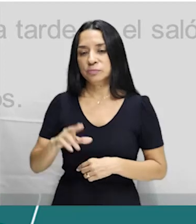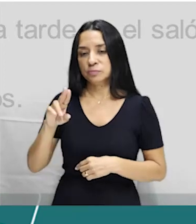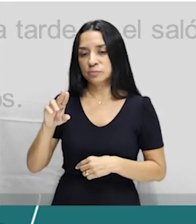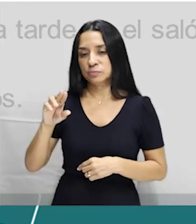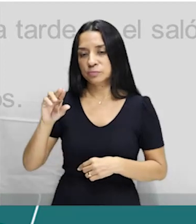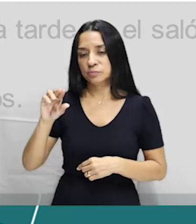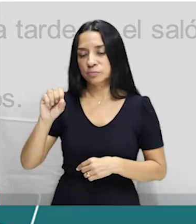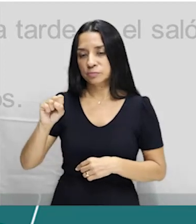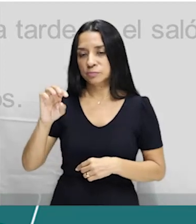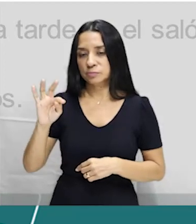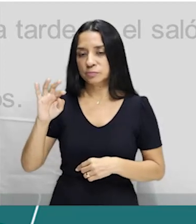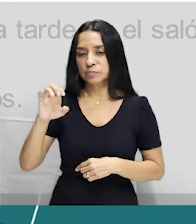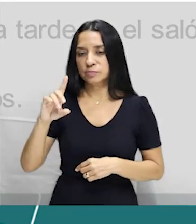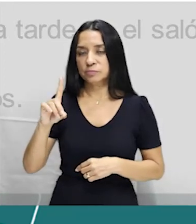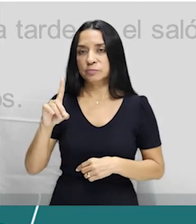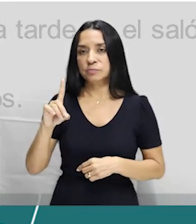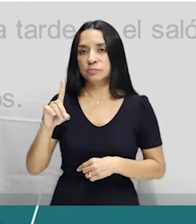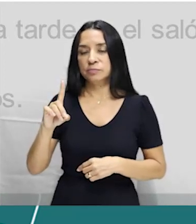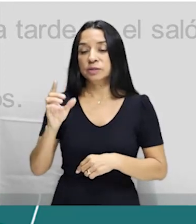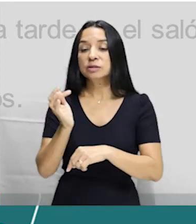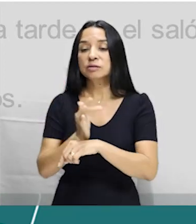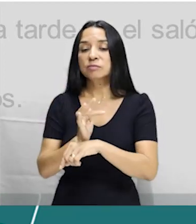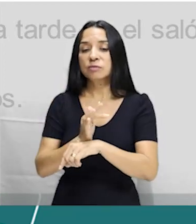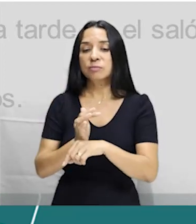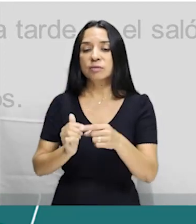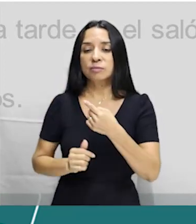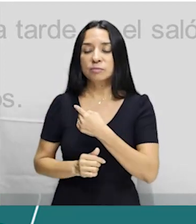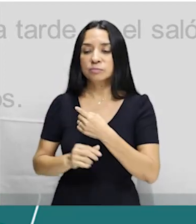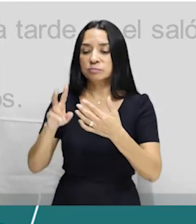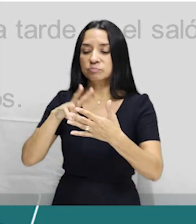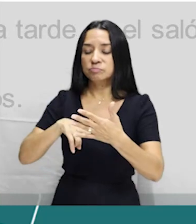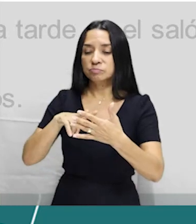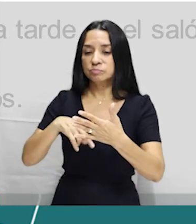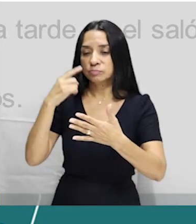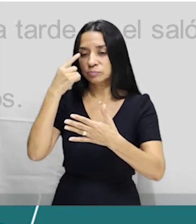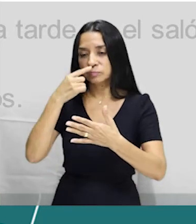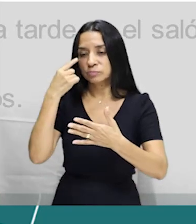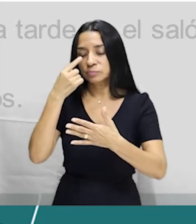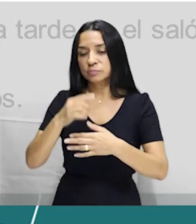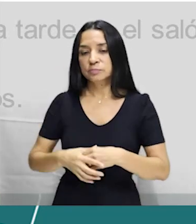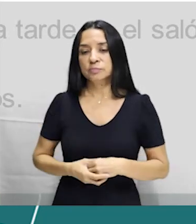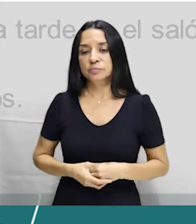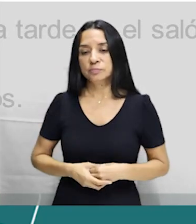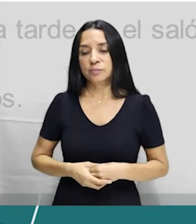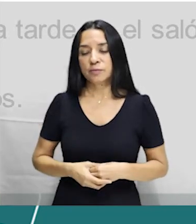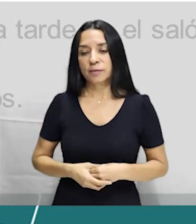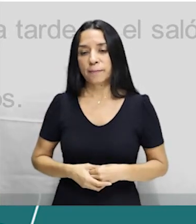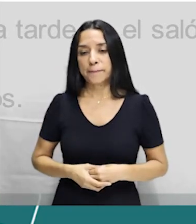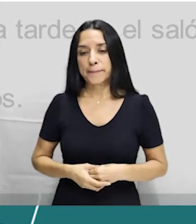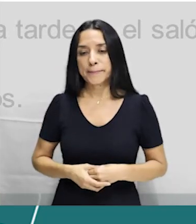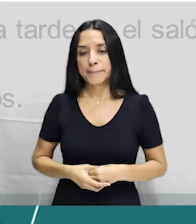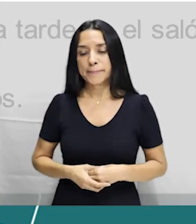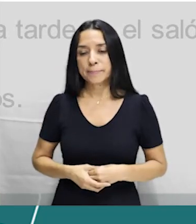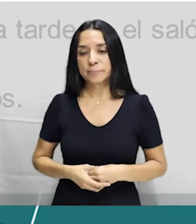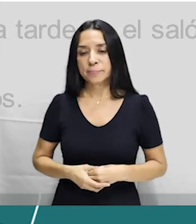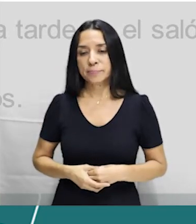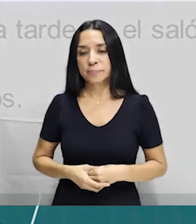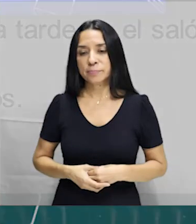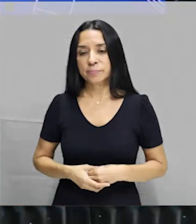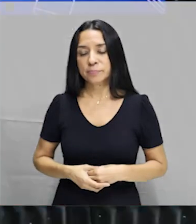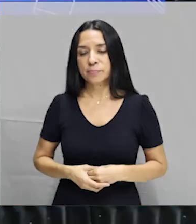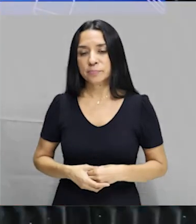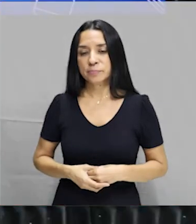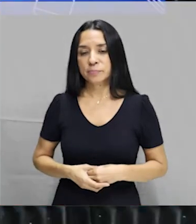que é formal. Buenos dias, muito bien, gracias. E usted? Muy bien, me llamo Saúl